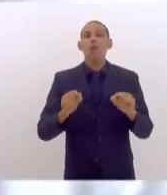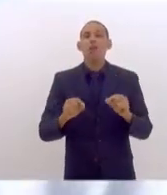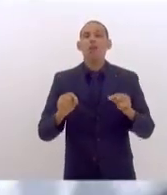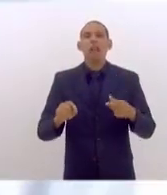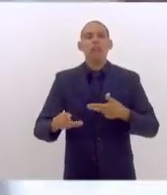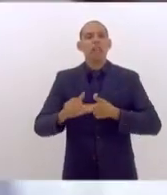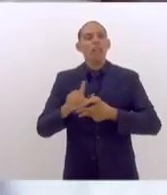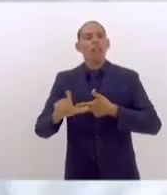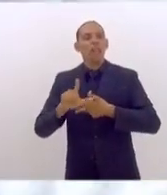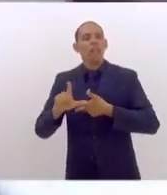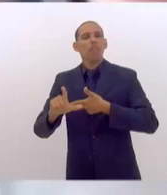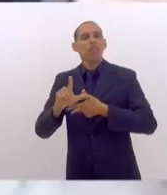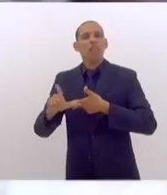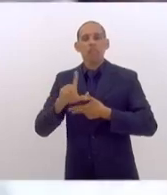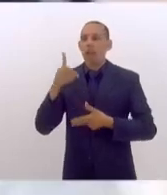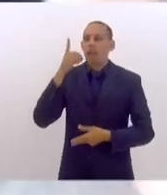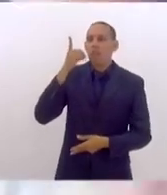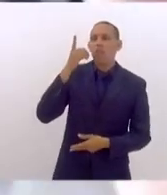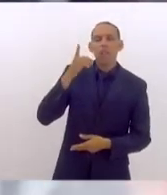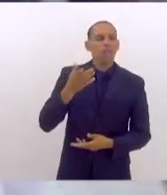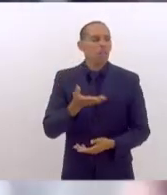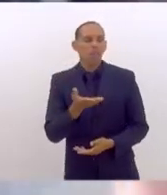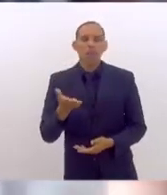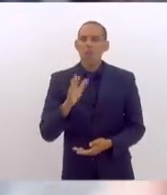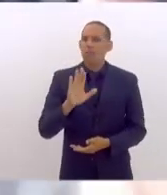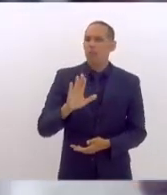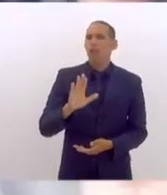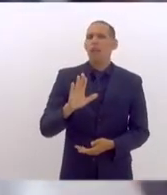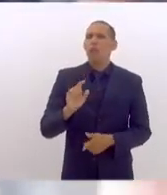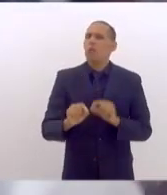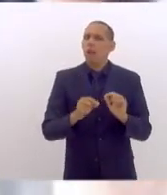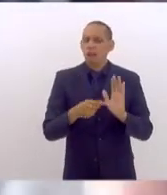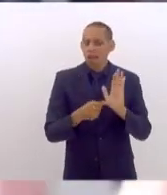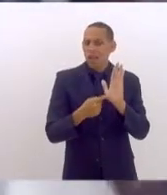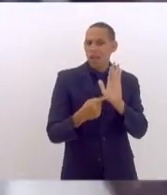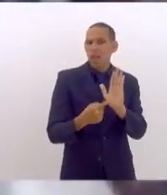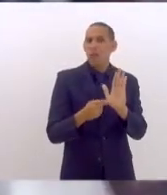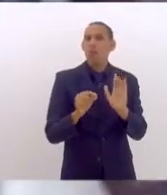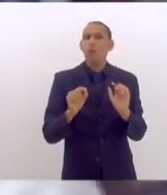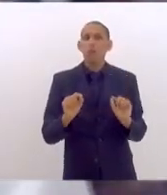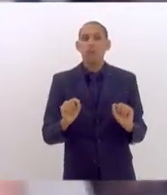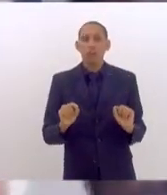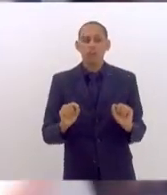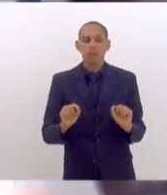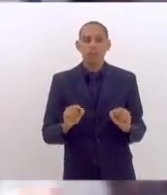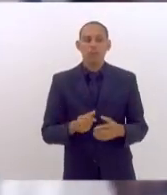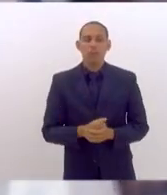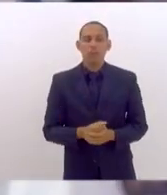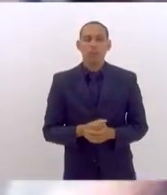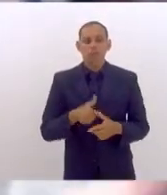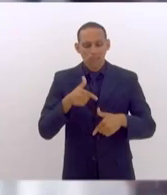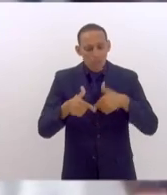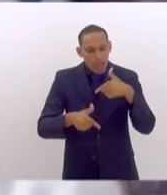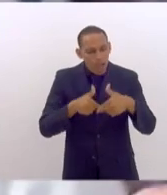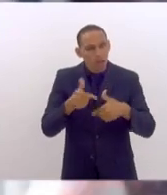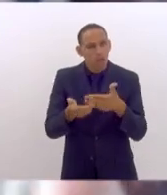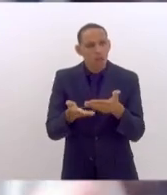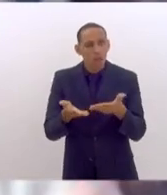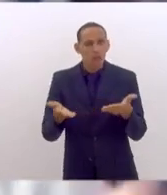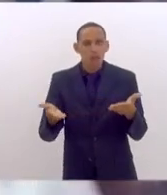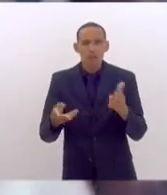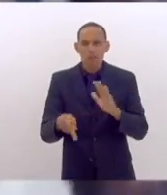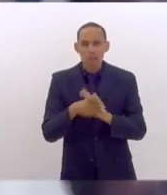legislativo deve estar é isso agora eu não fique não apresenta Exatamente é o trabalho